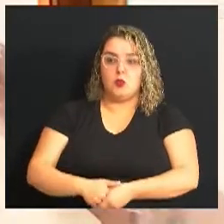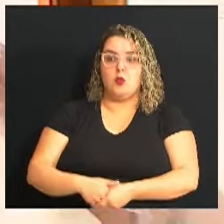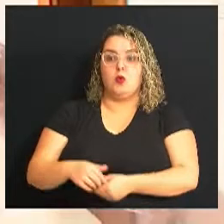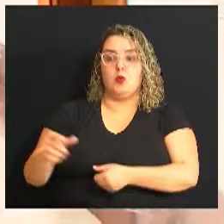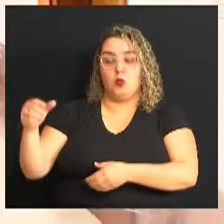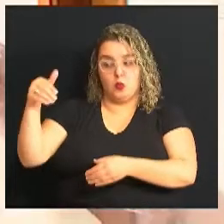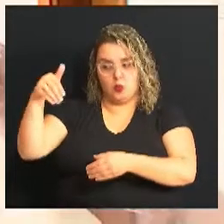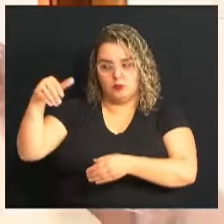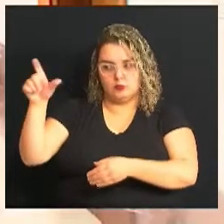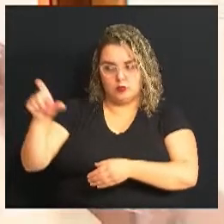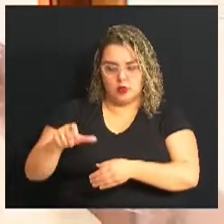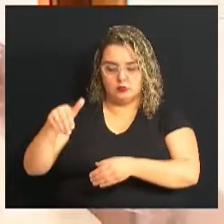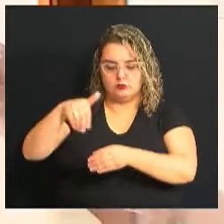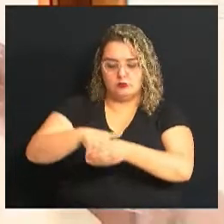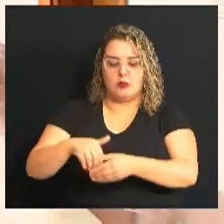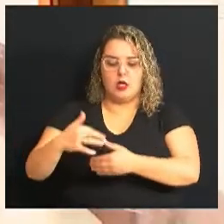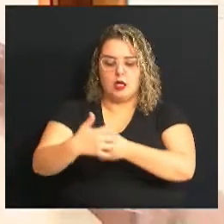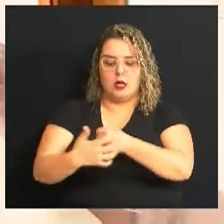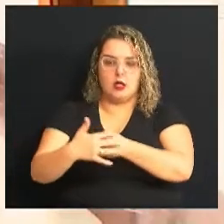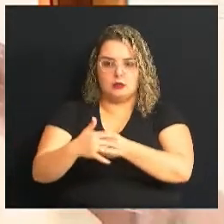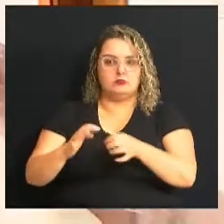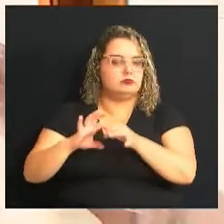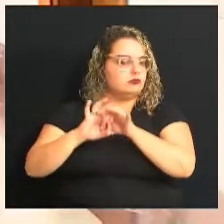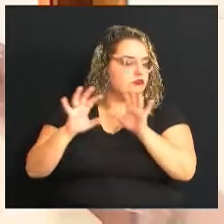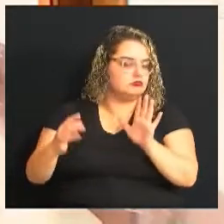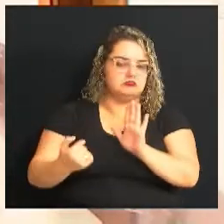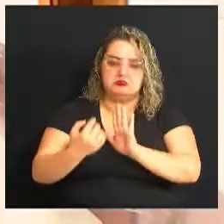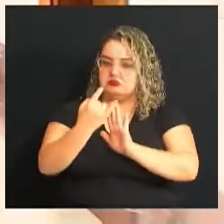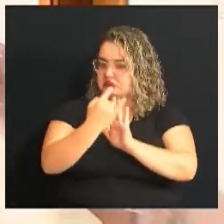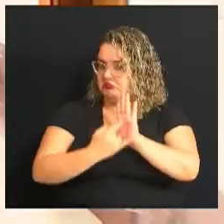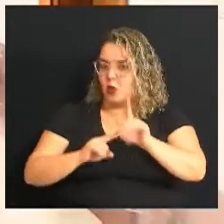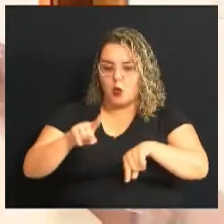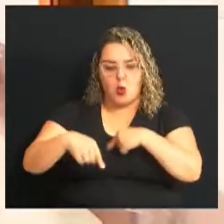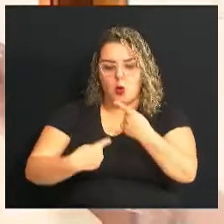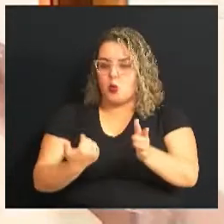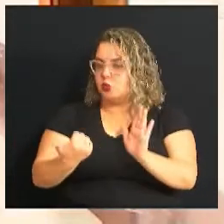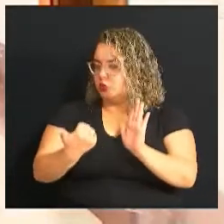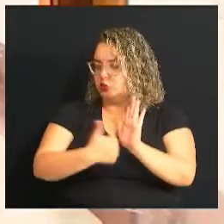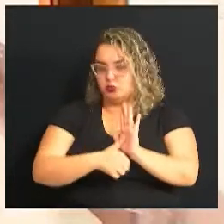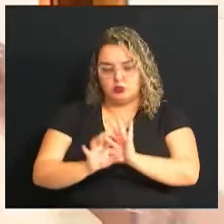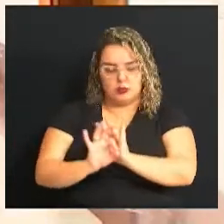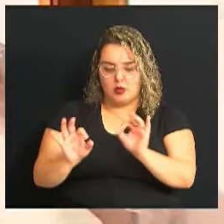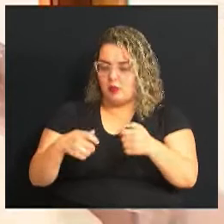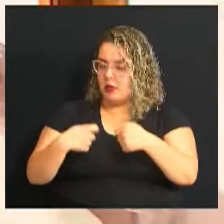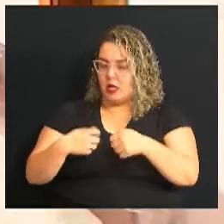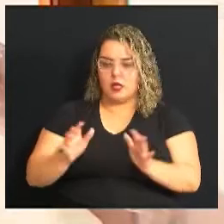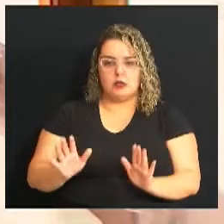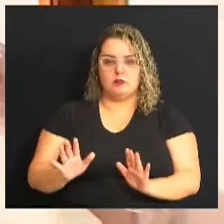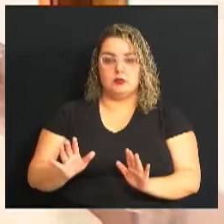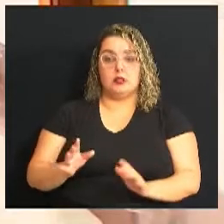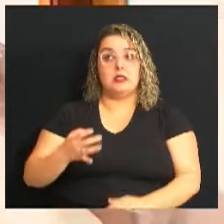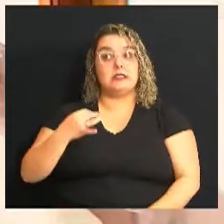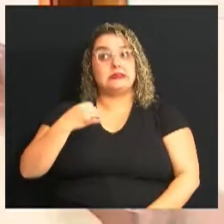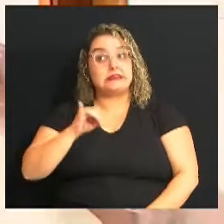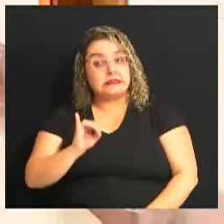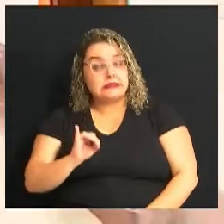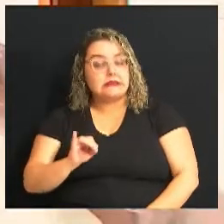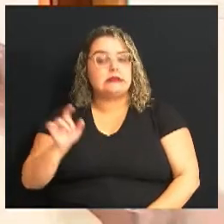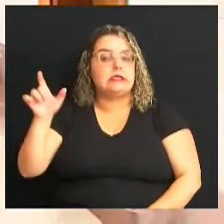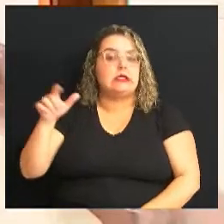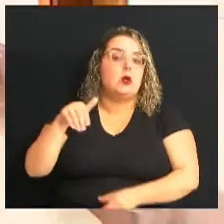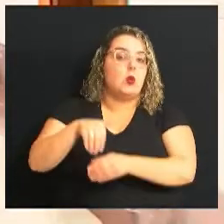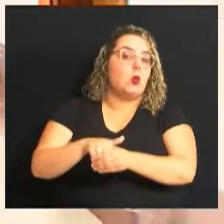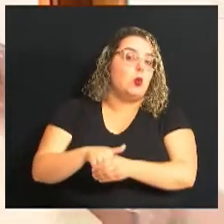biometria cadastrada, ele está dispensado de levar outro documento de identidade. Na hipótese desse eleitor não estar